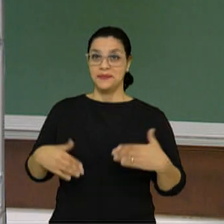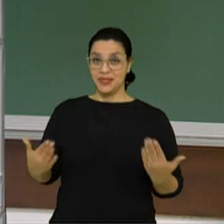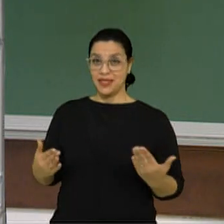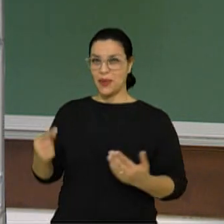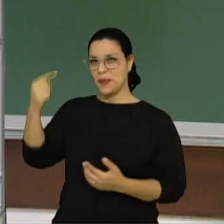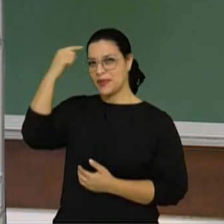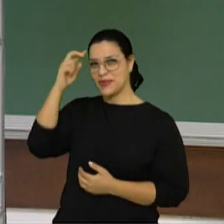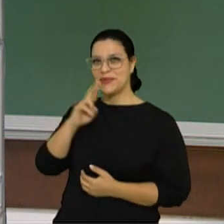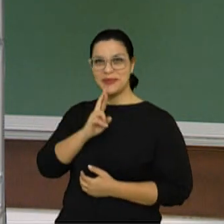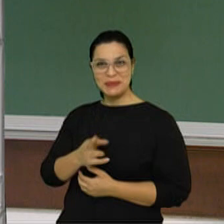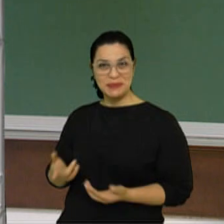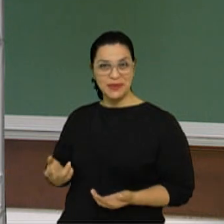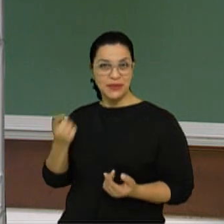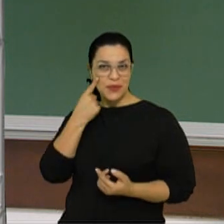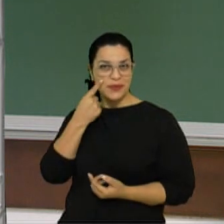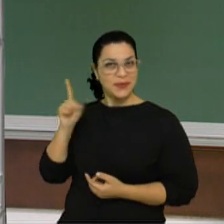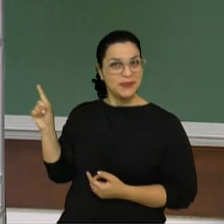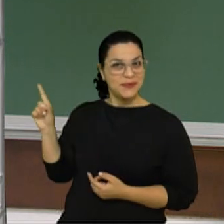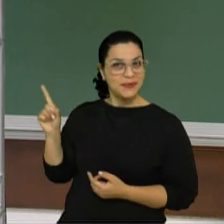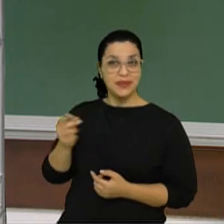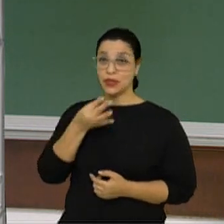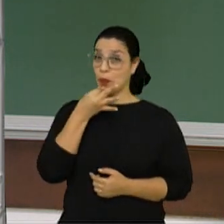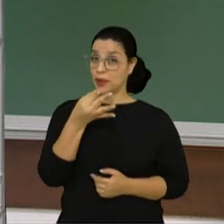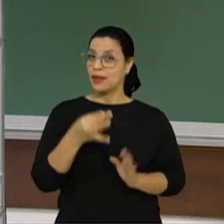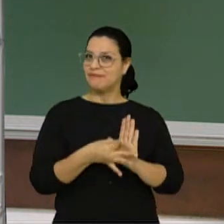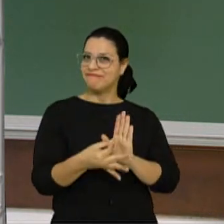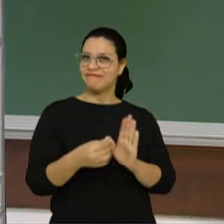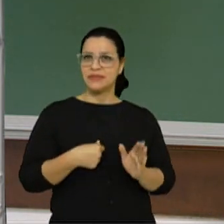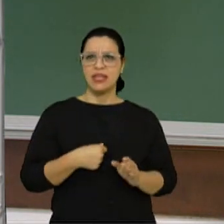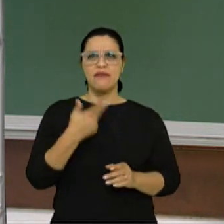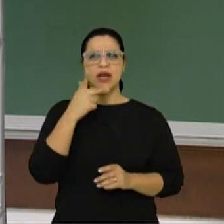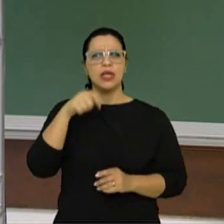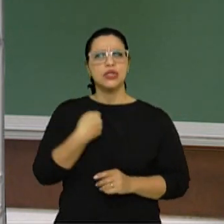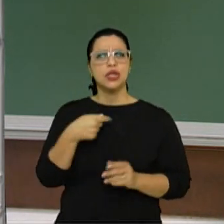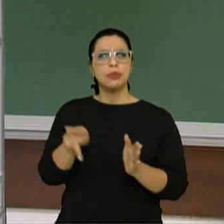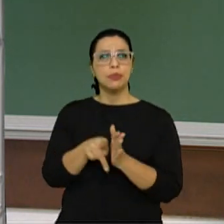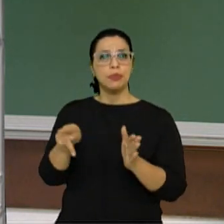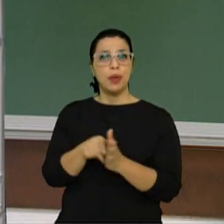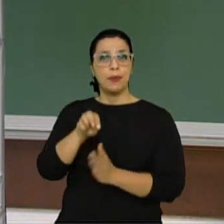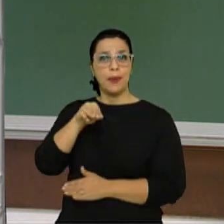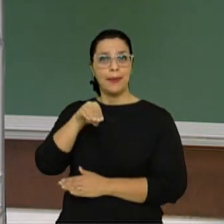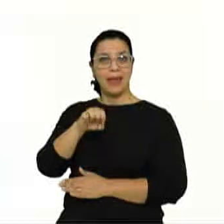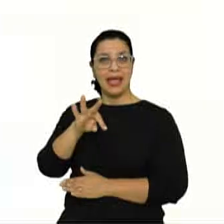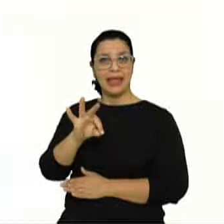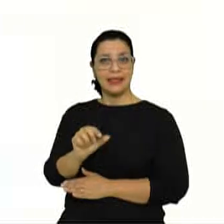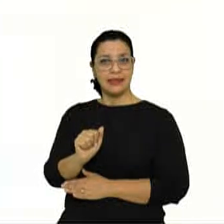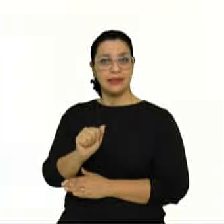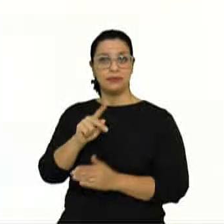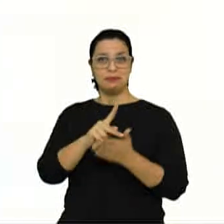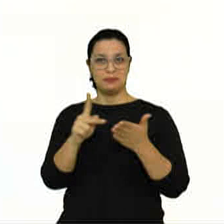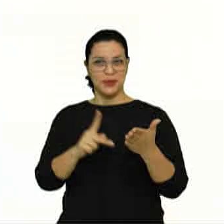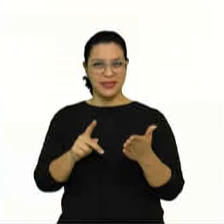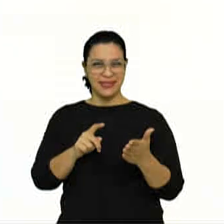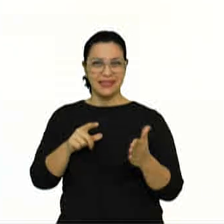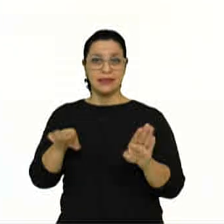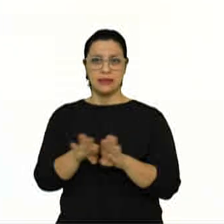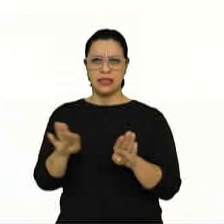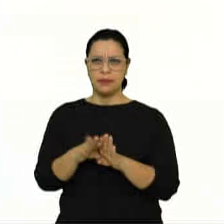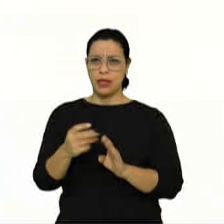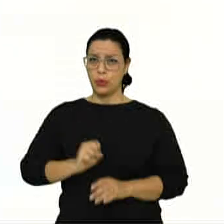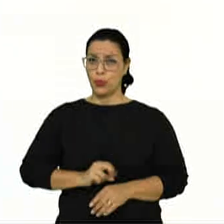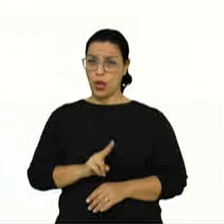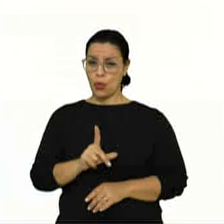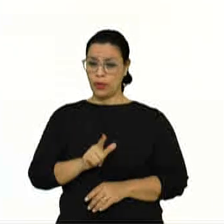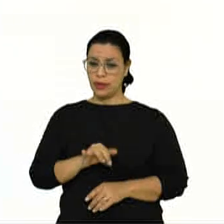E aí, pensou na resposta? Vamos lá? Sugestão: trata-se de uma metapoesia. É como se o eu lírico fornecesse ao leitor